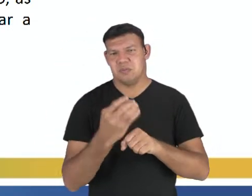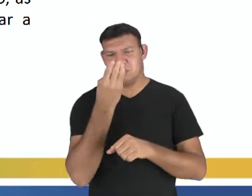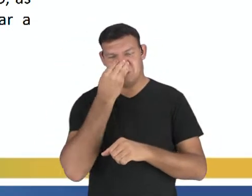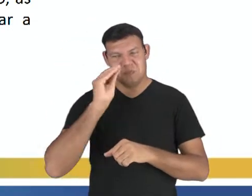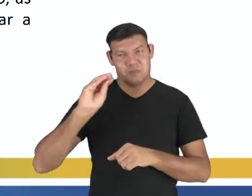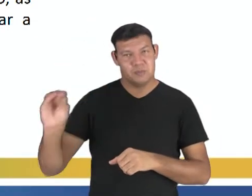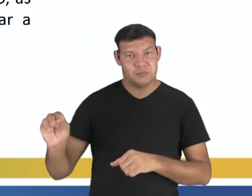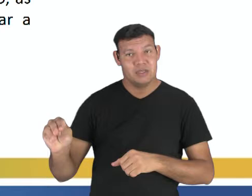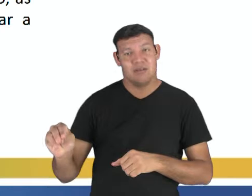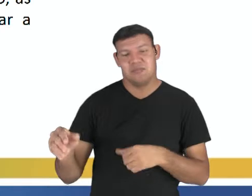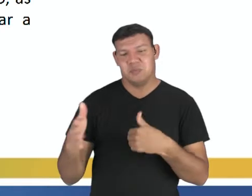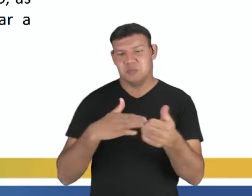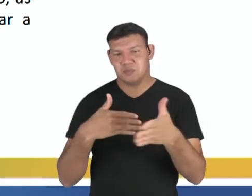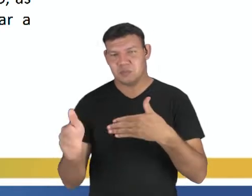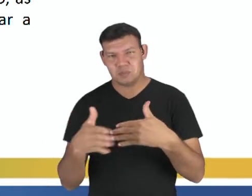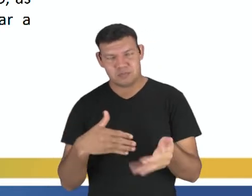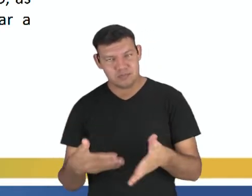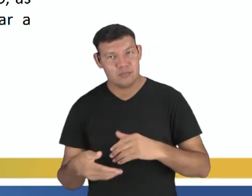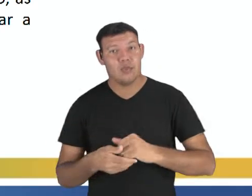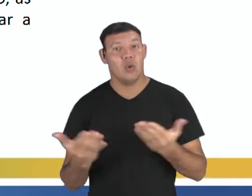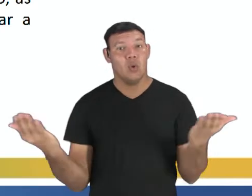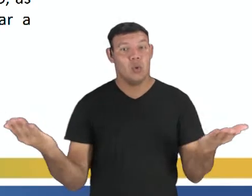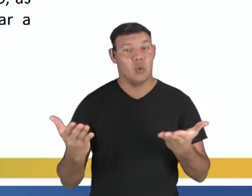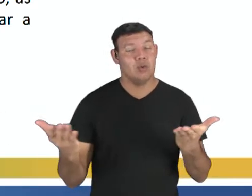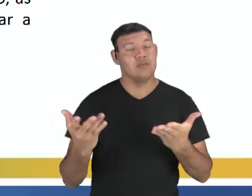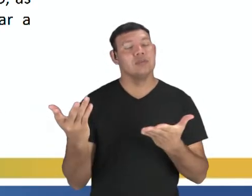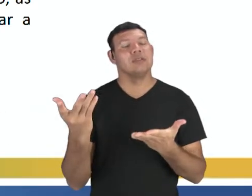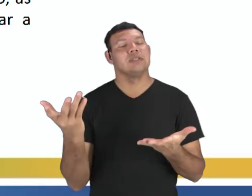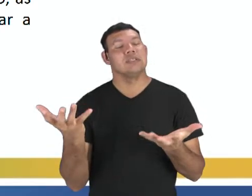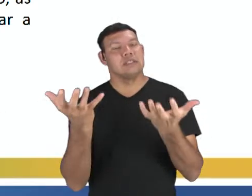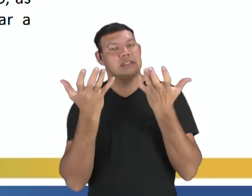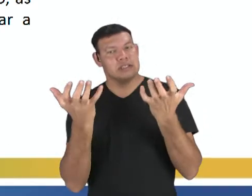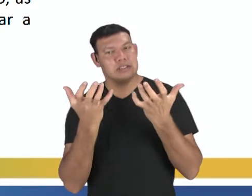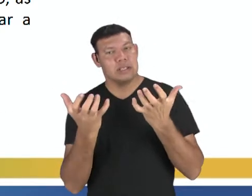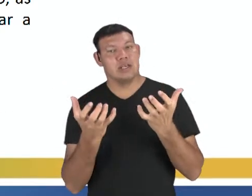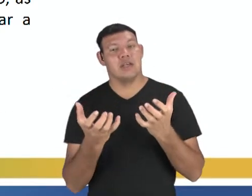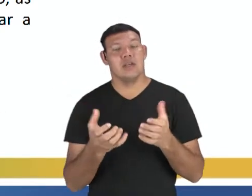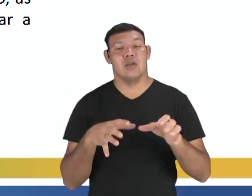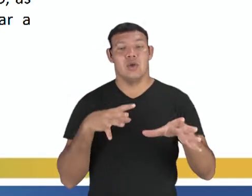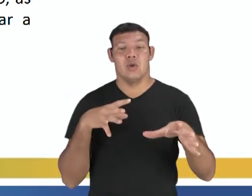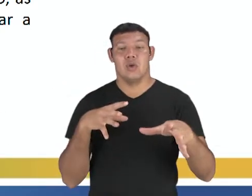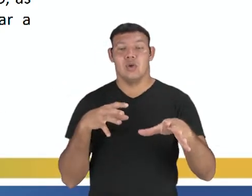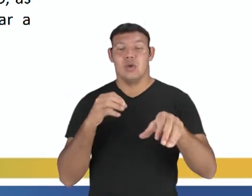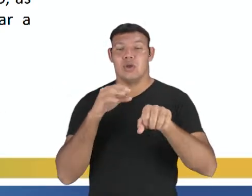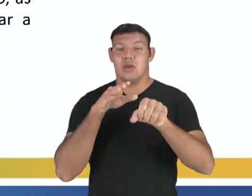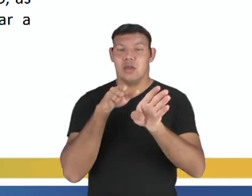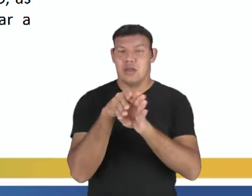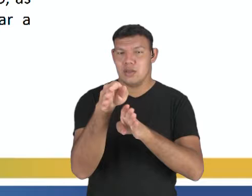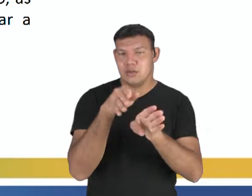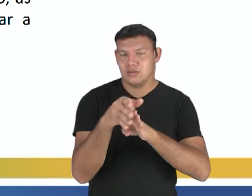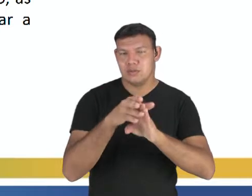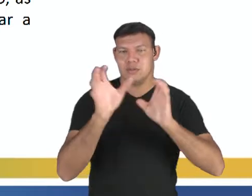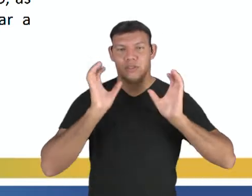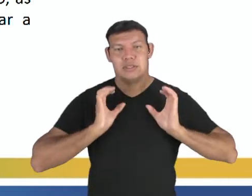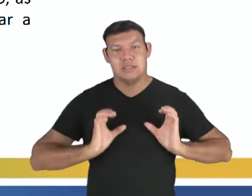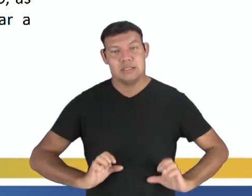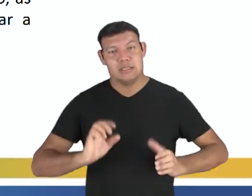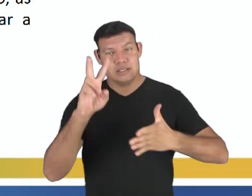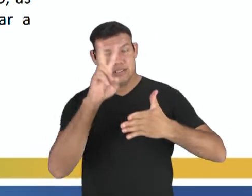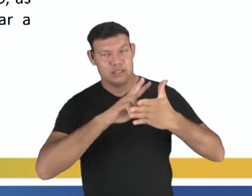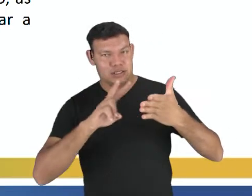não literários seriam lidos. Atualmente busca-se formar cidadãos, portanto, a leitura ganhou